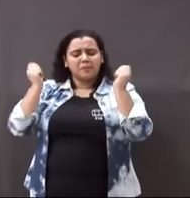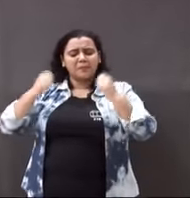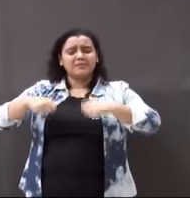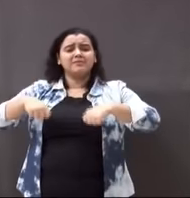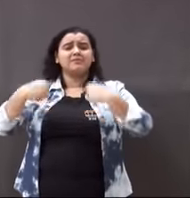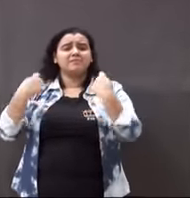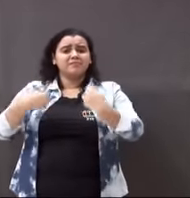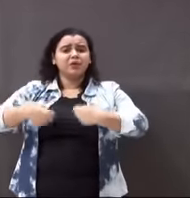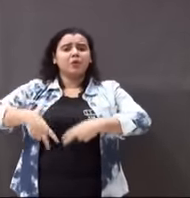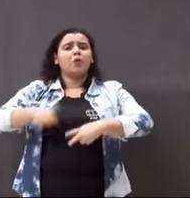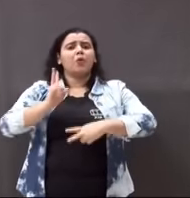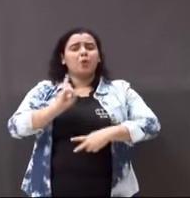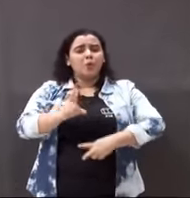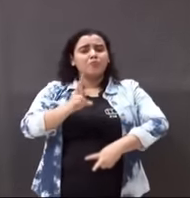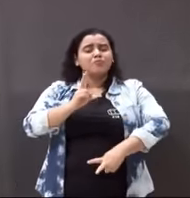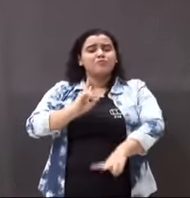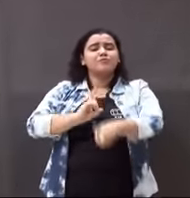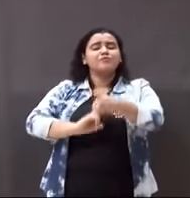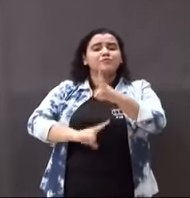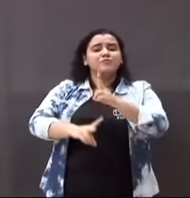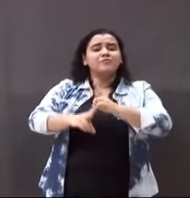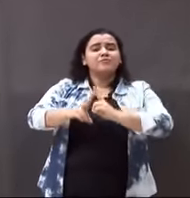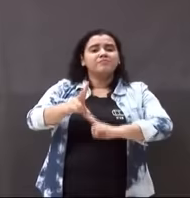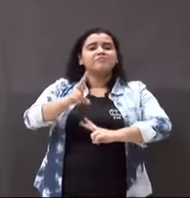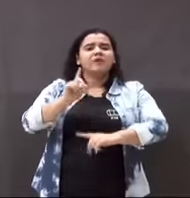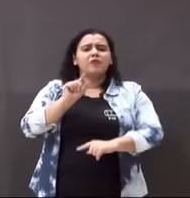Você precisa crer.